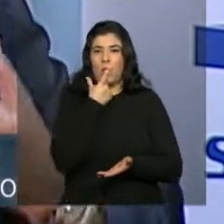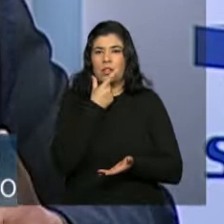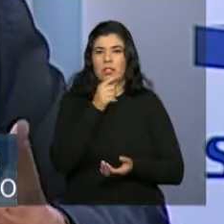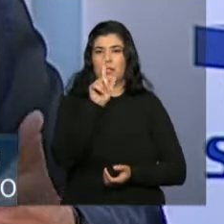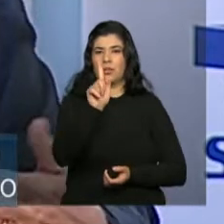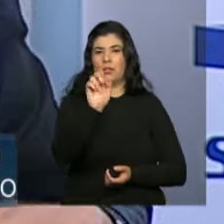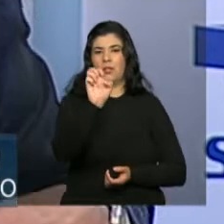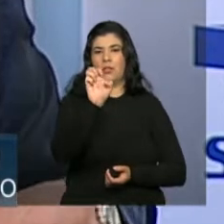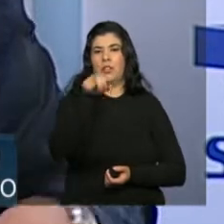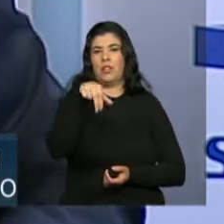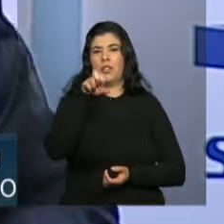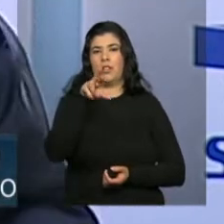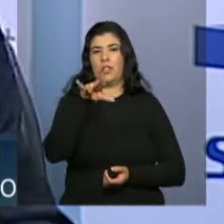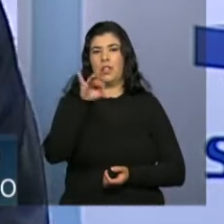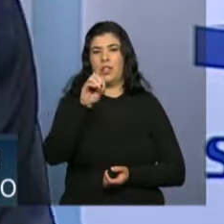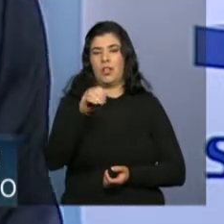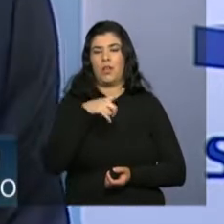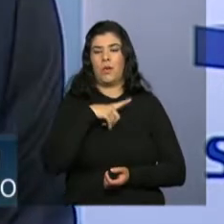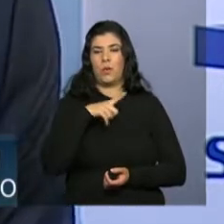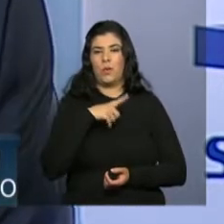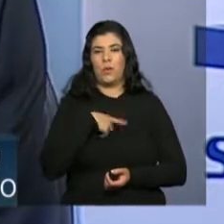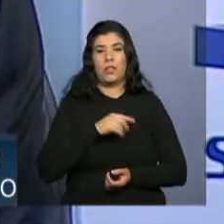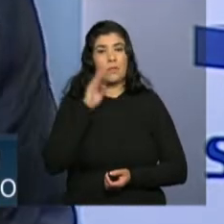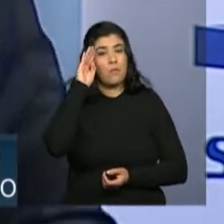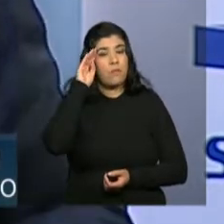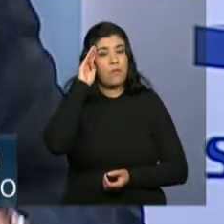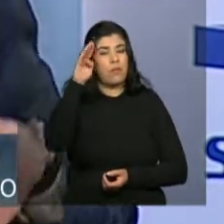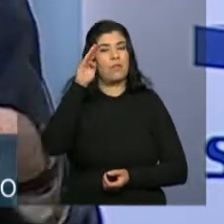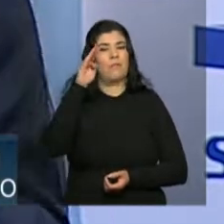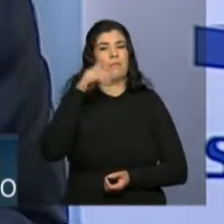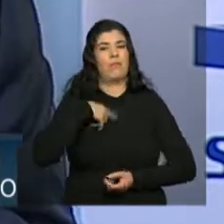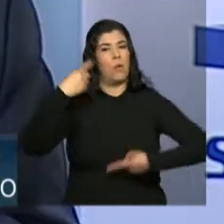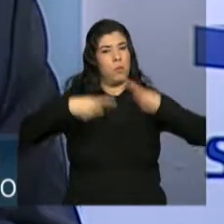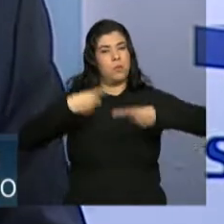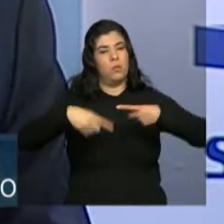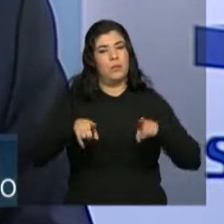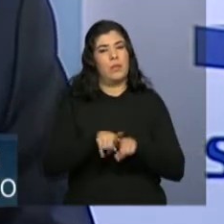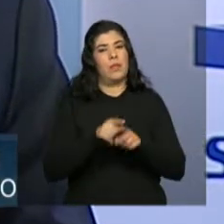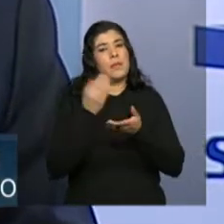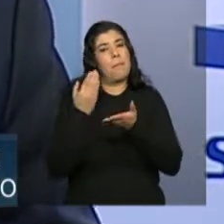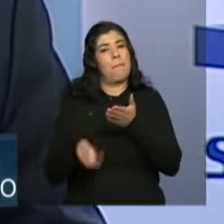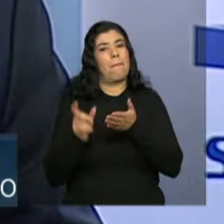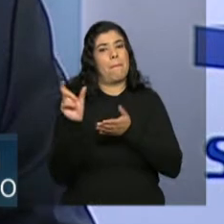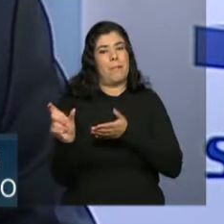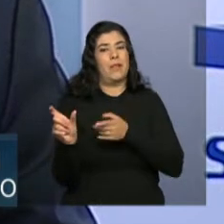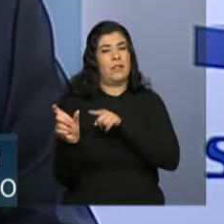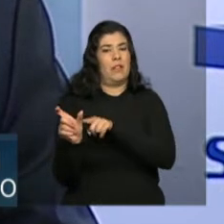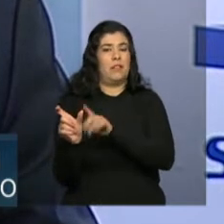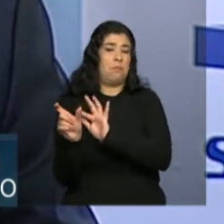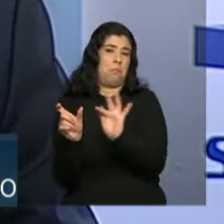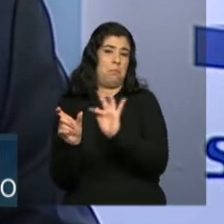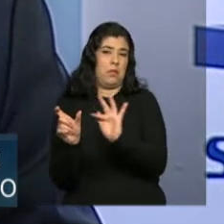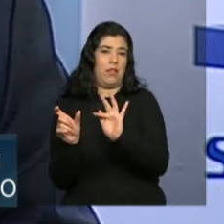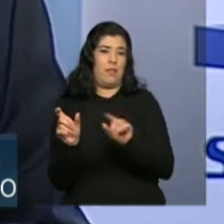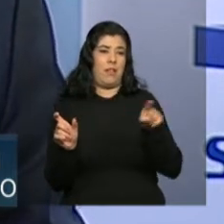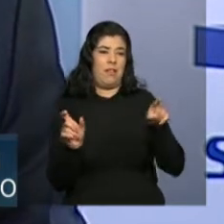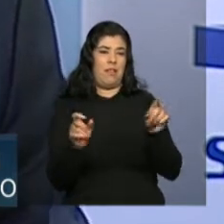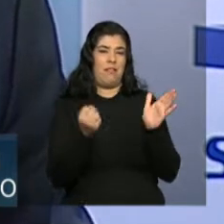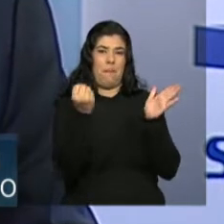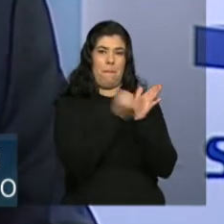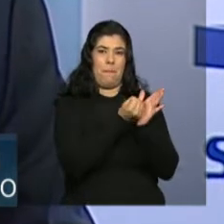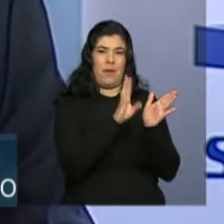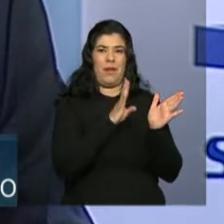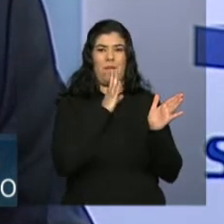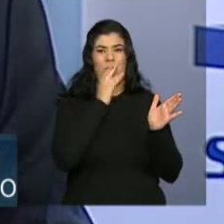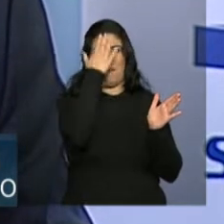ele estabeleceu a concorrência e ela é fundamental Que permaneça mas conheço ele perde a gente perde o poder de